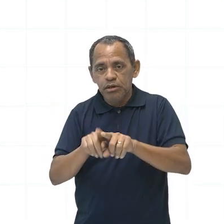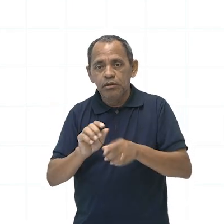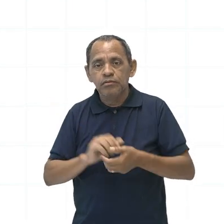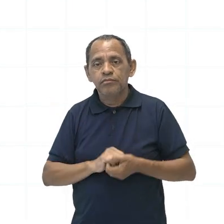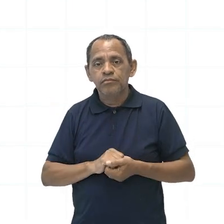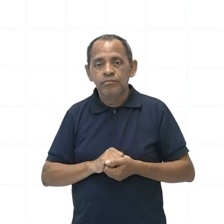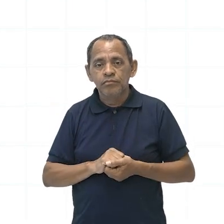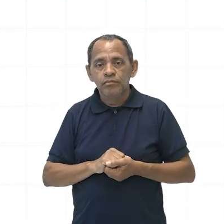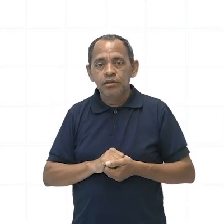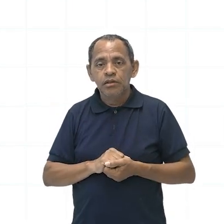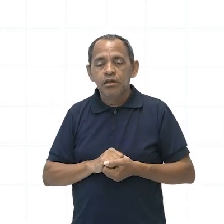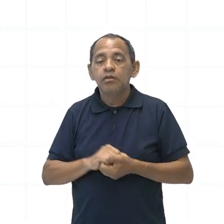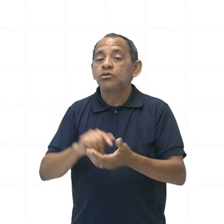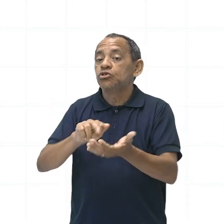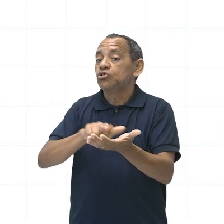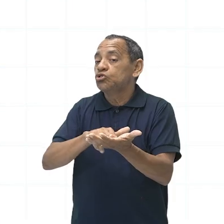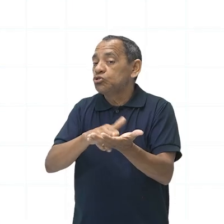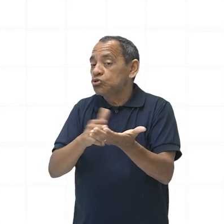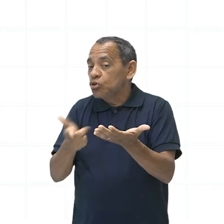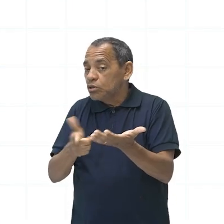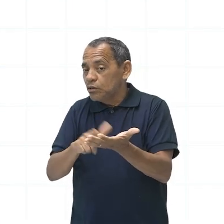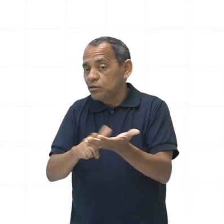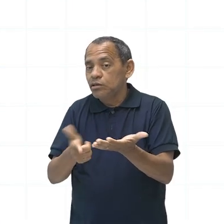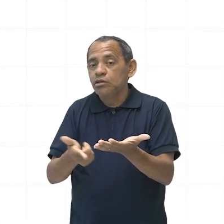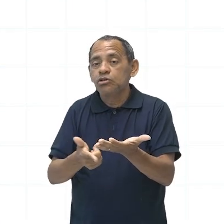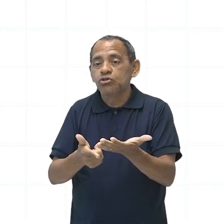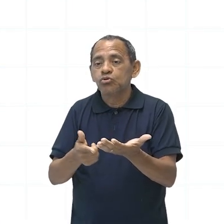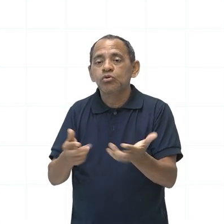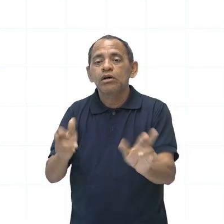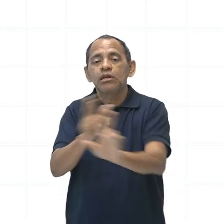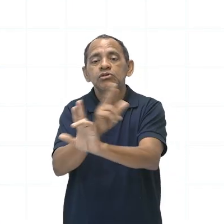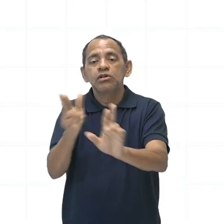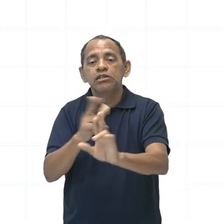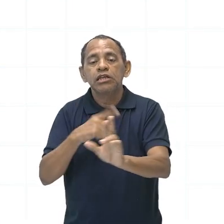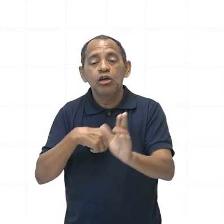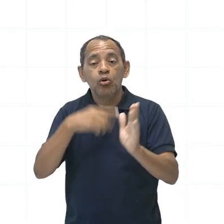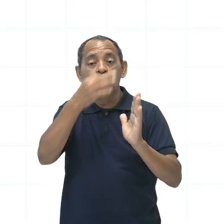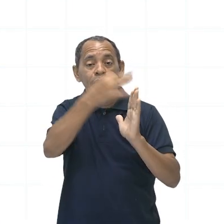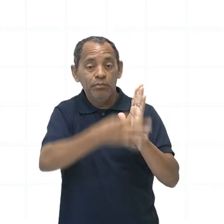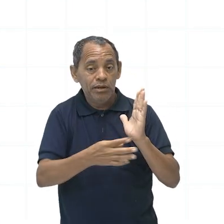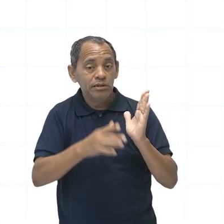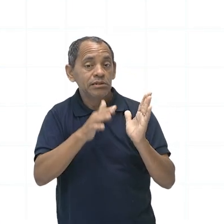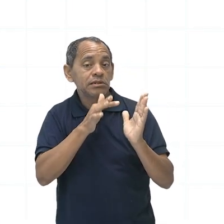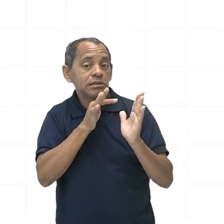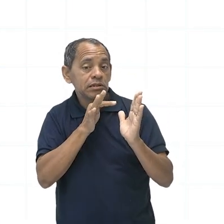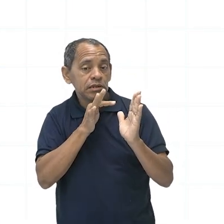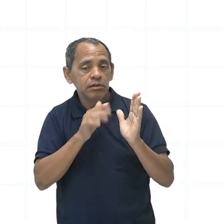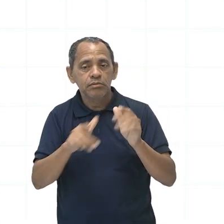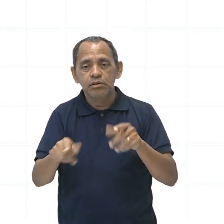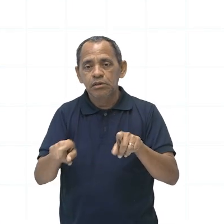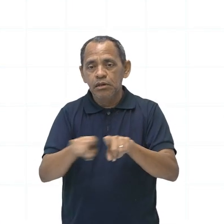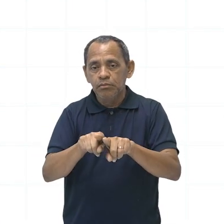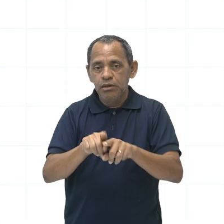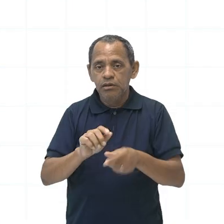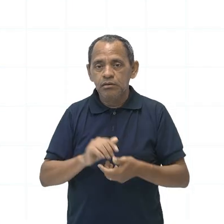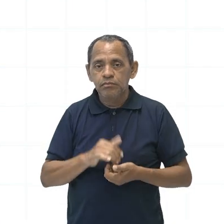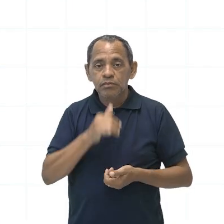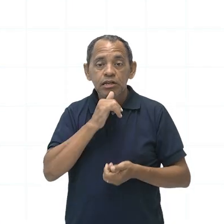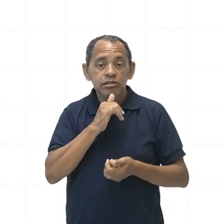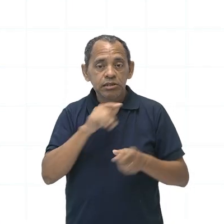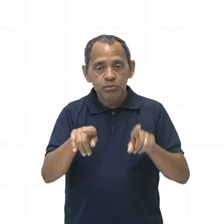linguagem. Jornalístico, porque vai se associar mais com o primeiro exemplo, que é, de fato, uma crônica que foi extraída de uma coluna